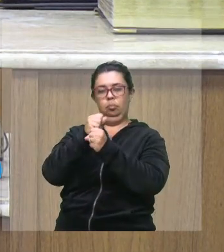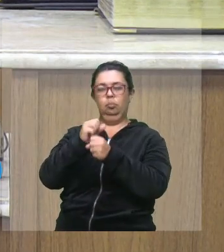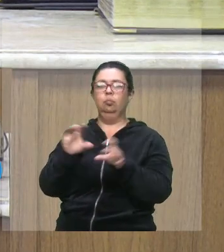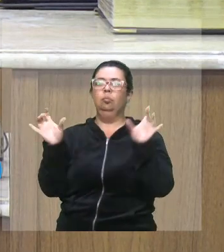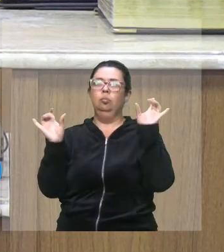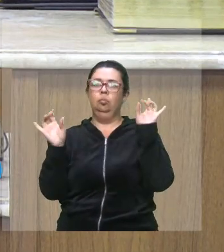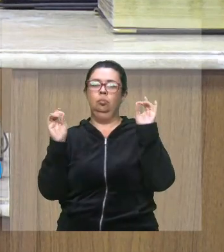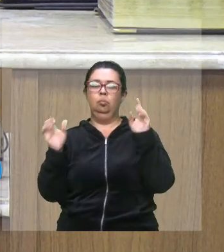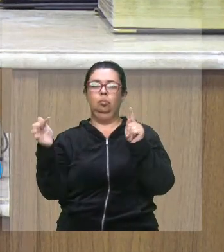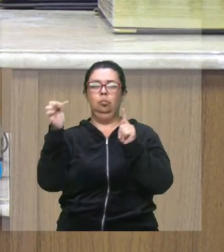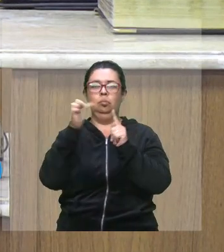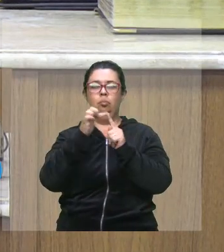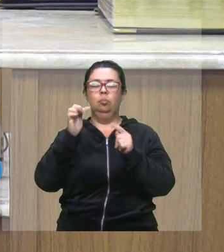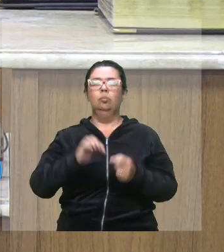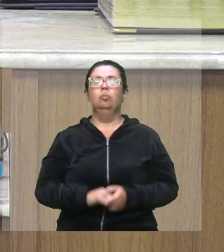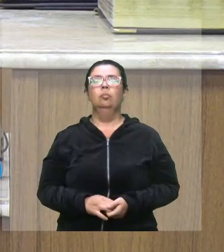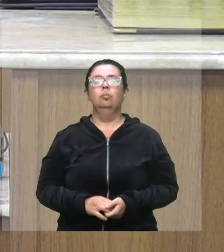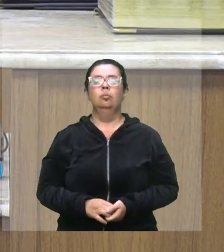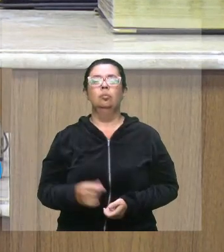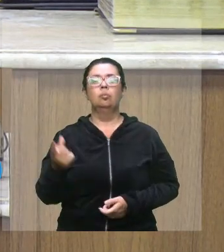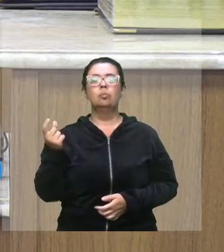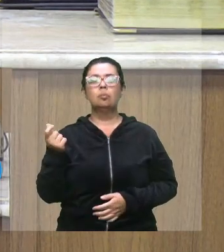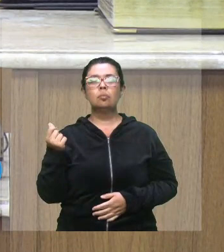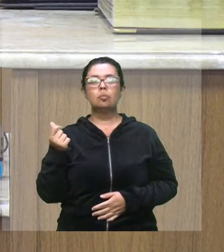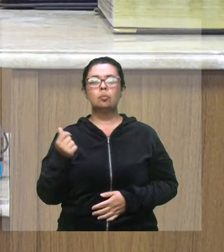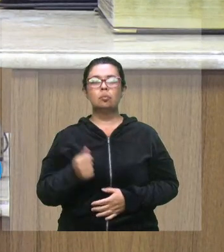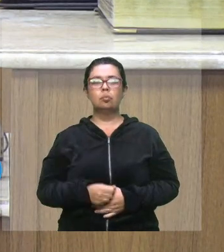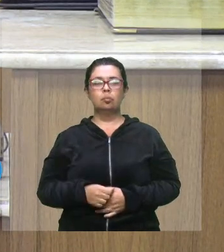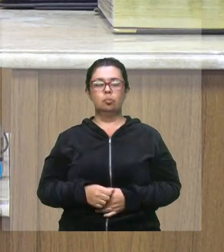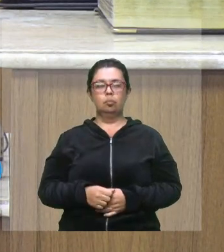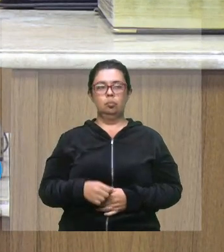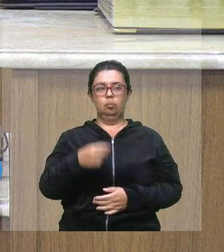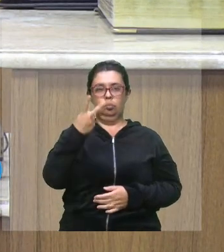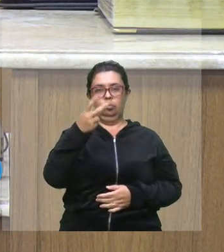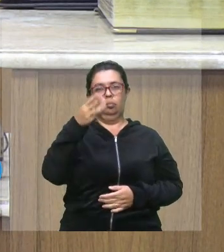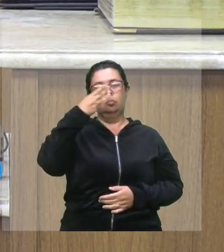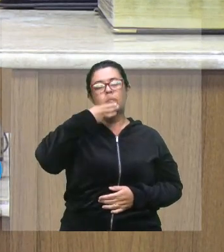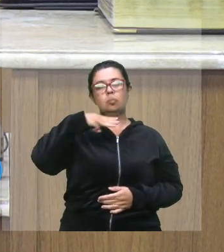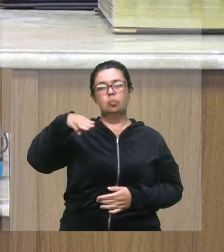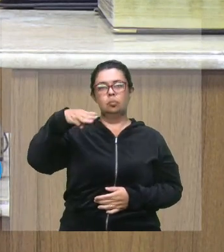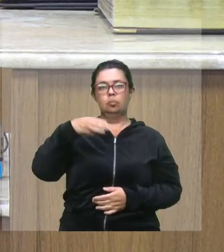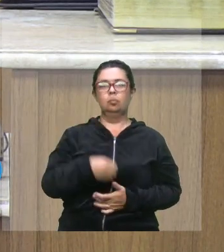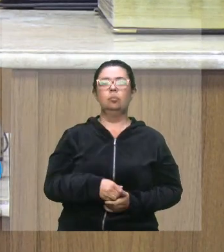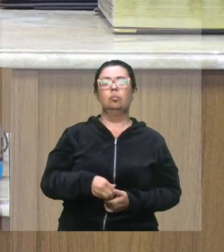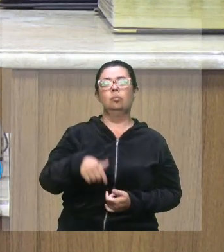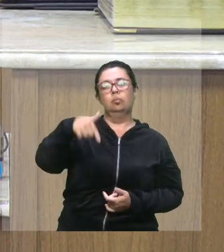especial para os fins que especifica, no valor de 2.600.000